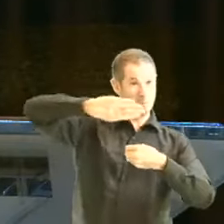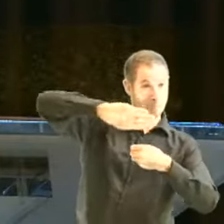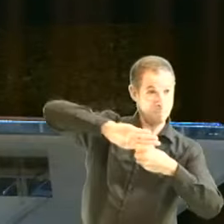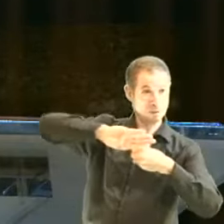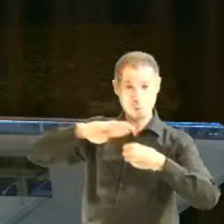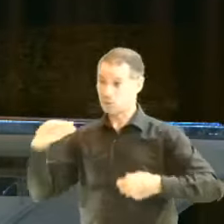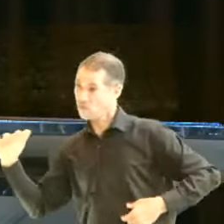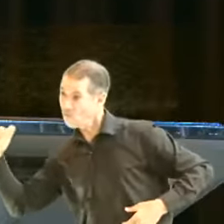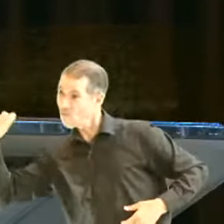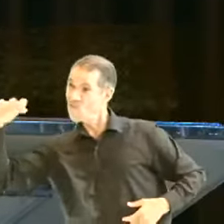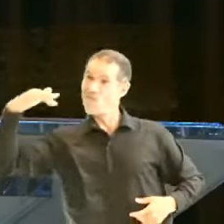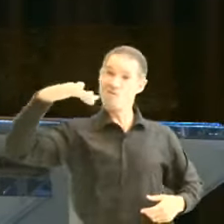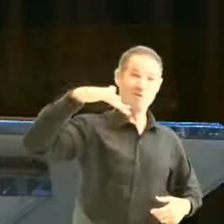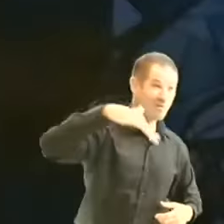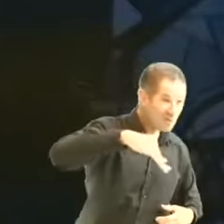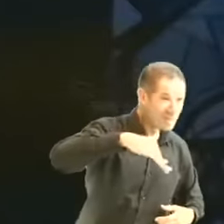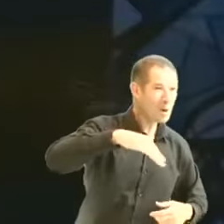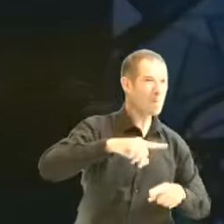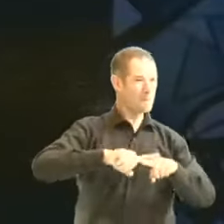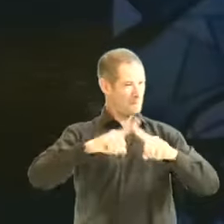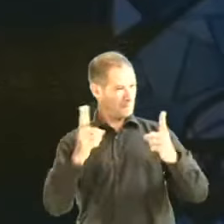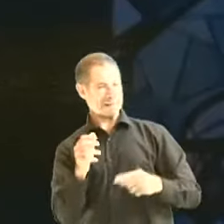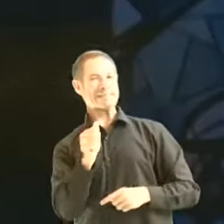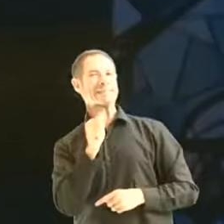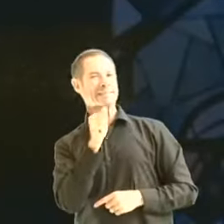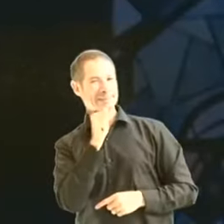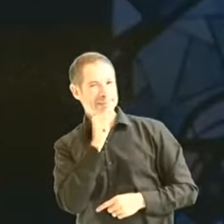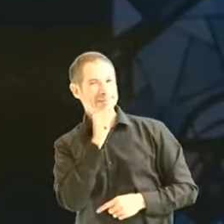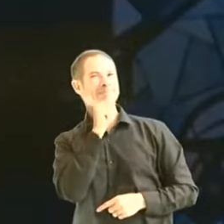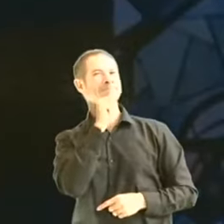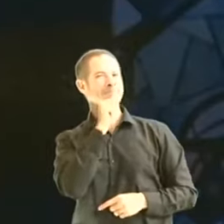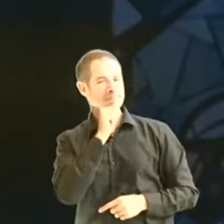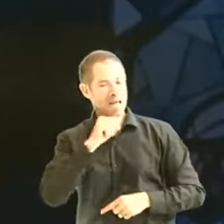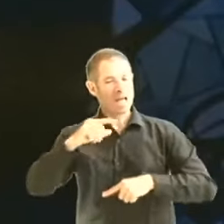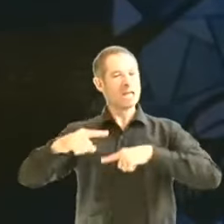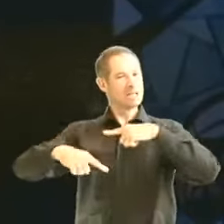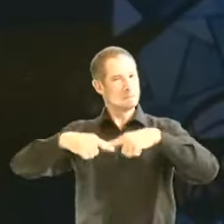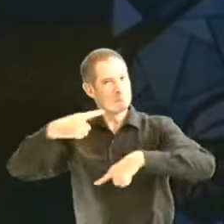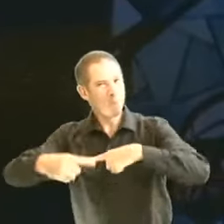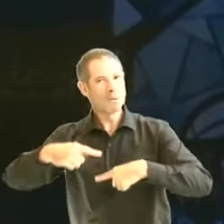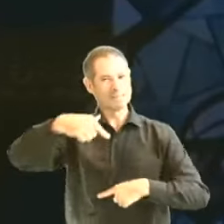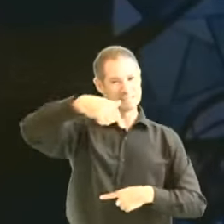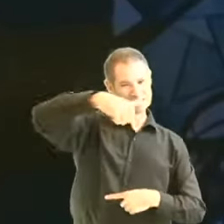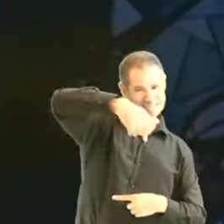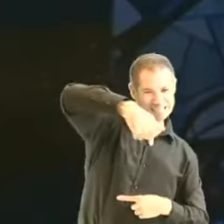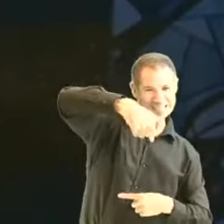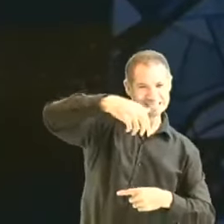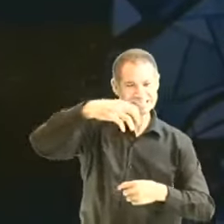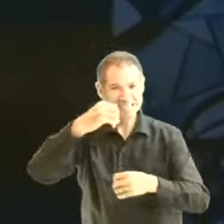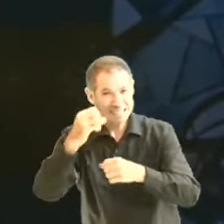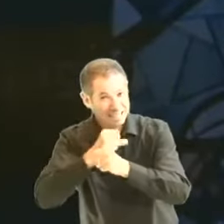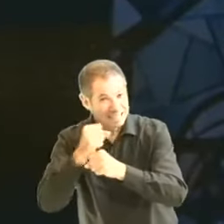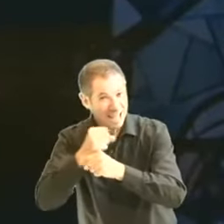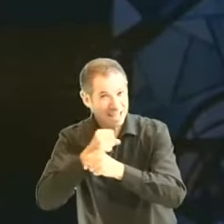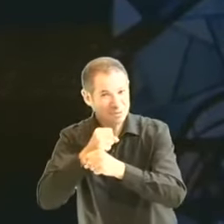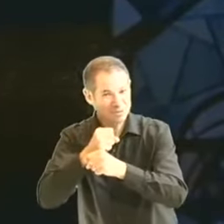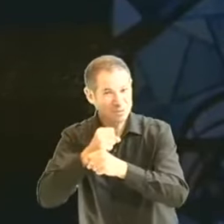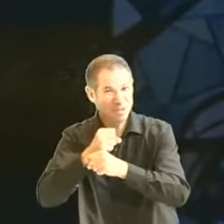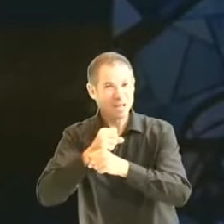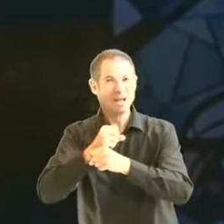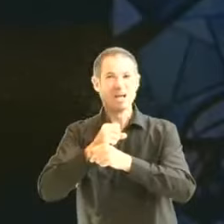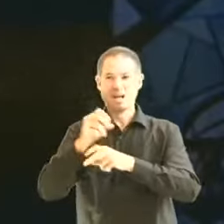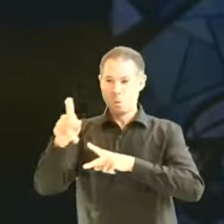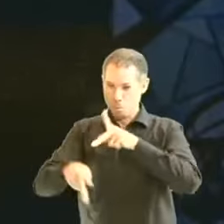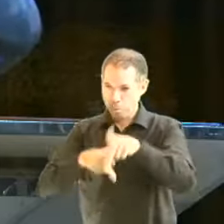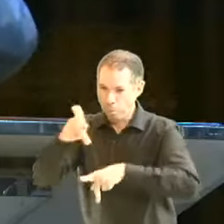virão. Mas ainda assim, depois de 70 anos, eu vou trazer esse